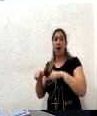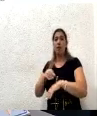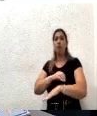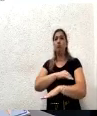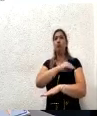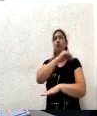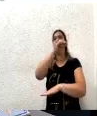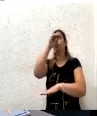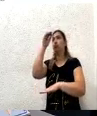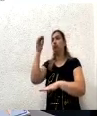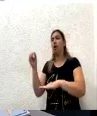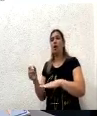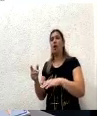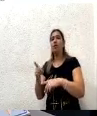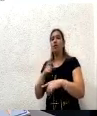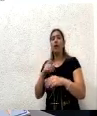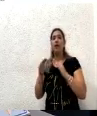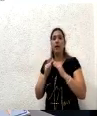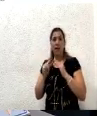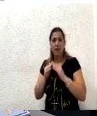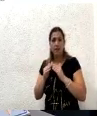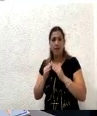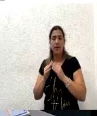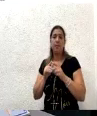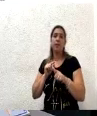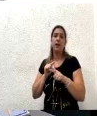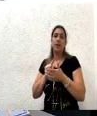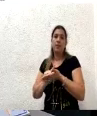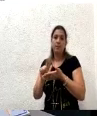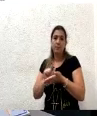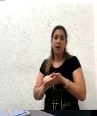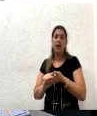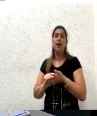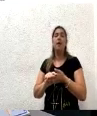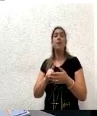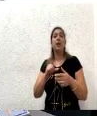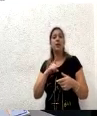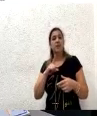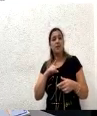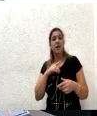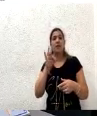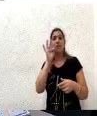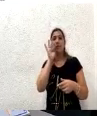cuidar, mas aí a gente tem as nossas redes sociais, a gente vê